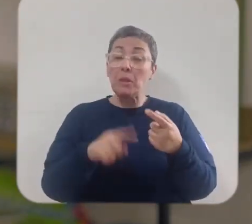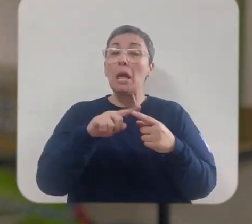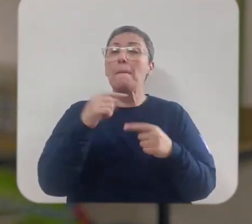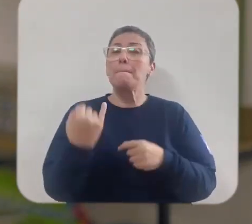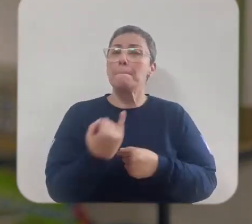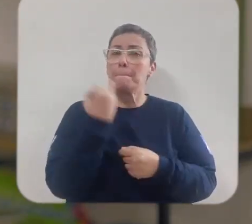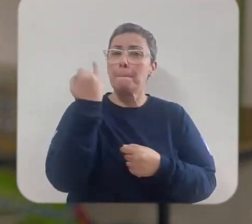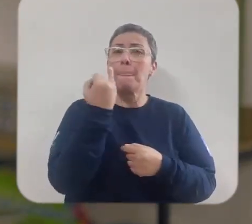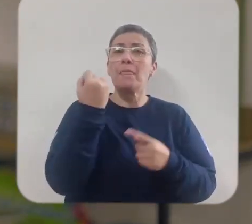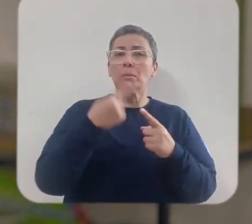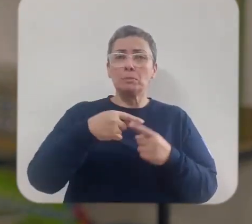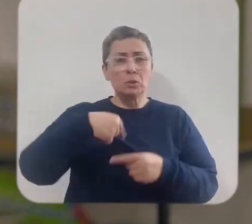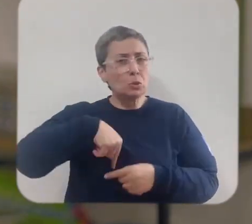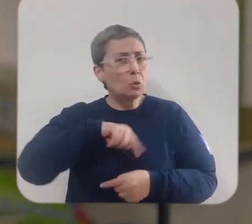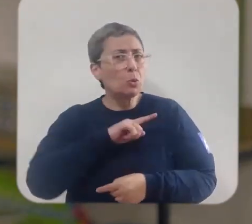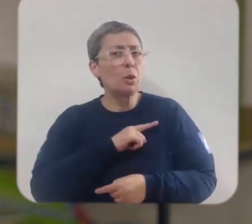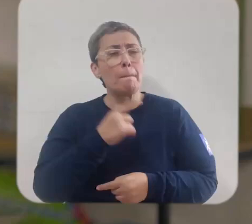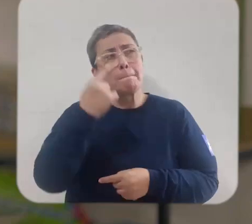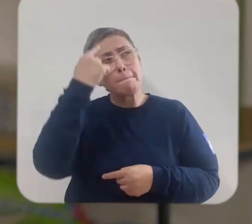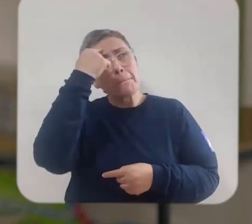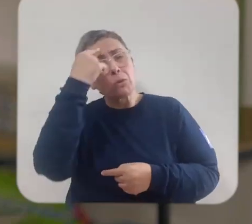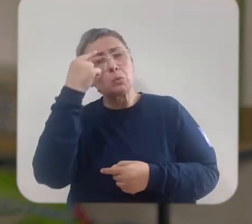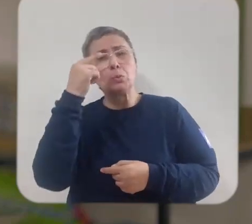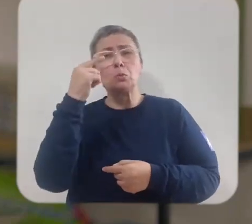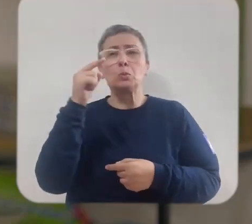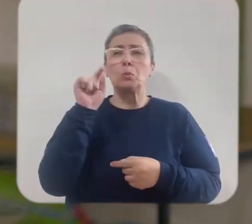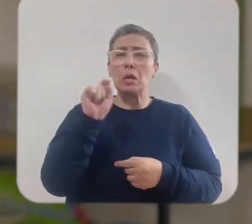elementos, é importante a gente